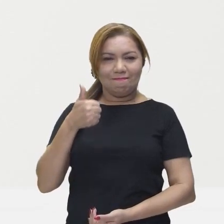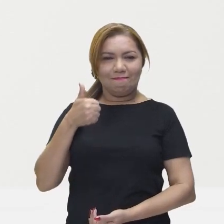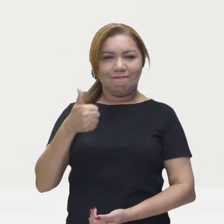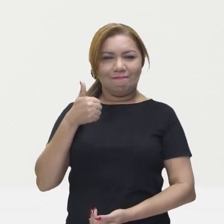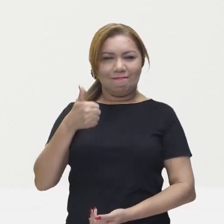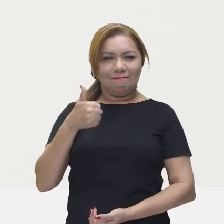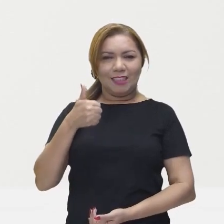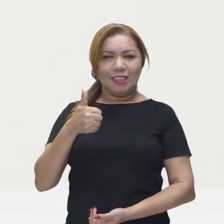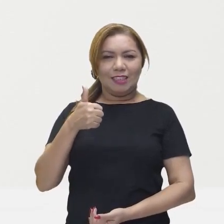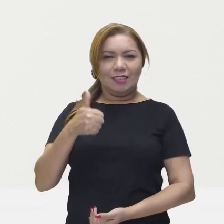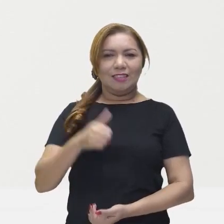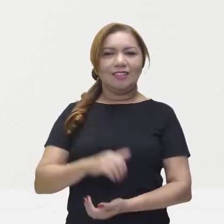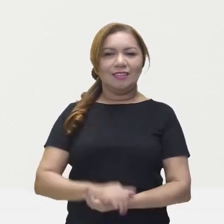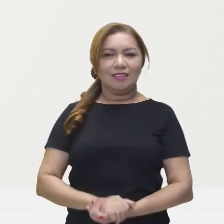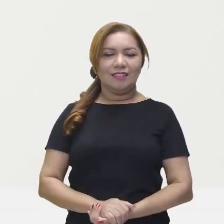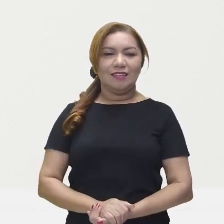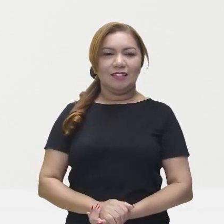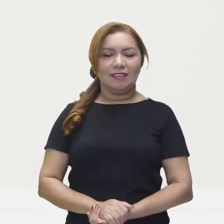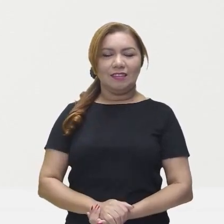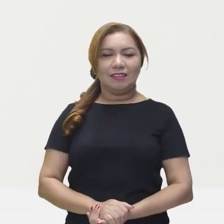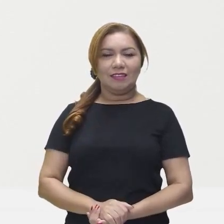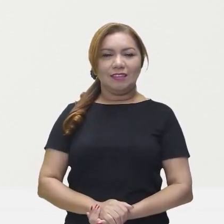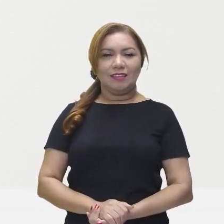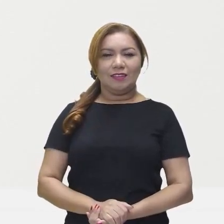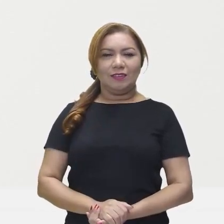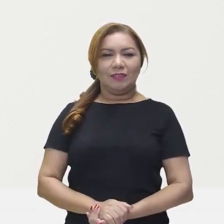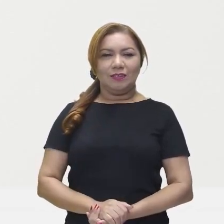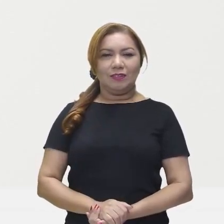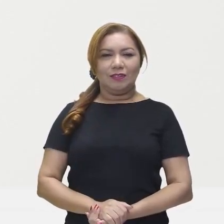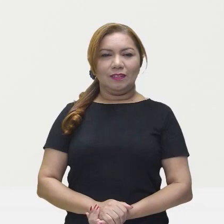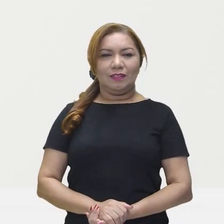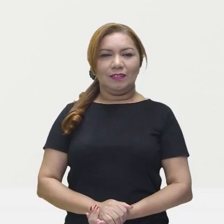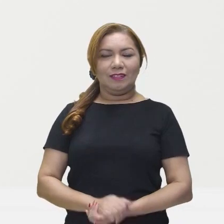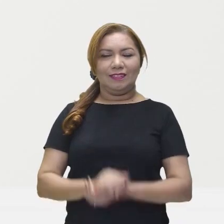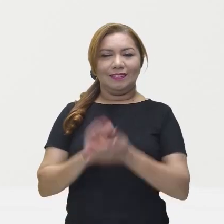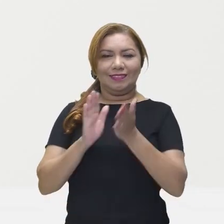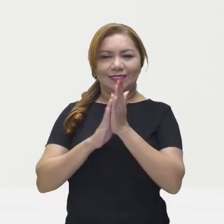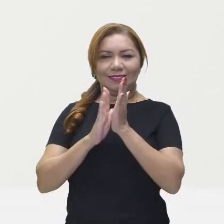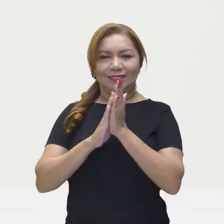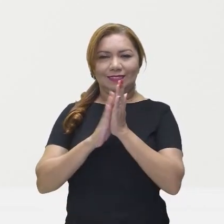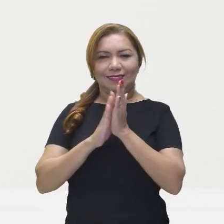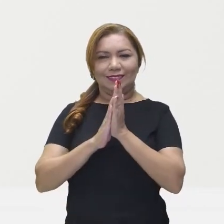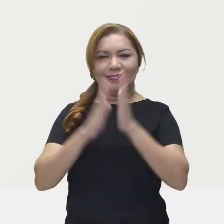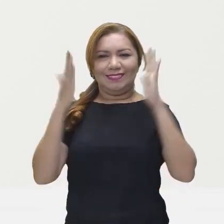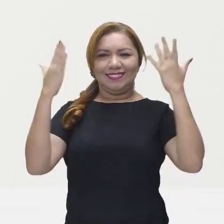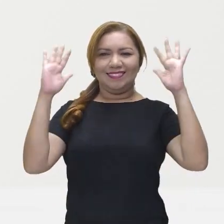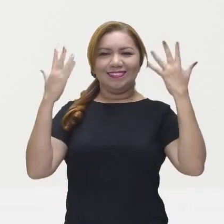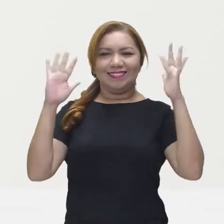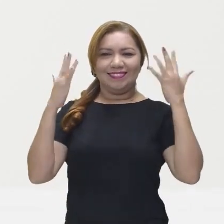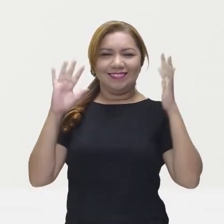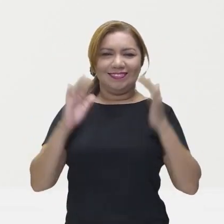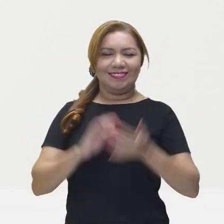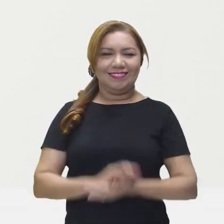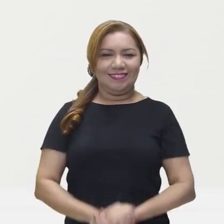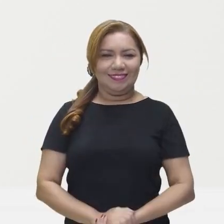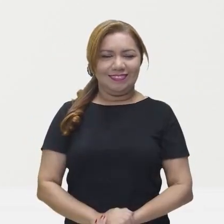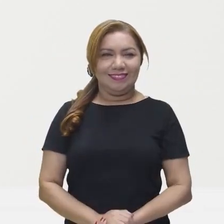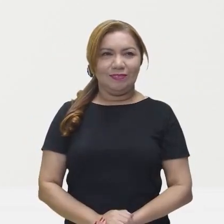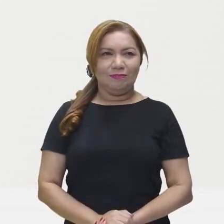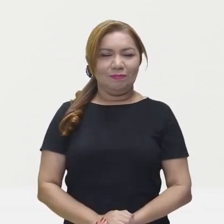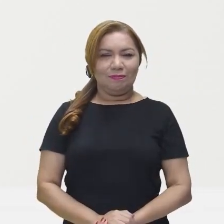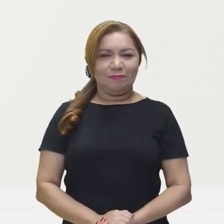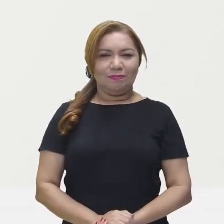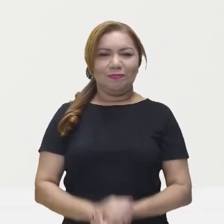né? Deu no nosso cálculo. Vamos conferir. 3, 2, 1. Aê, rapaz, olha só.